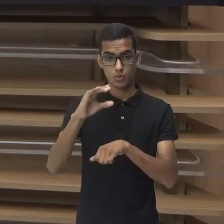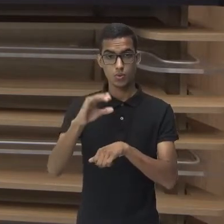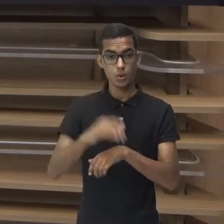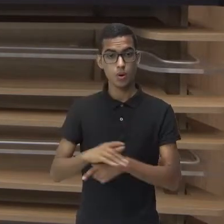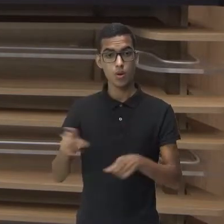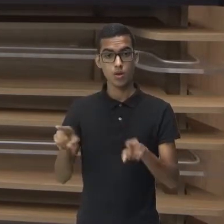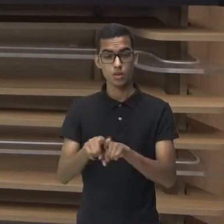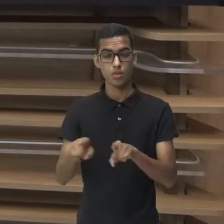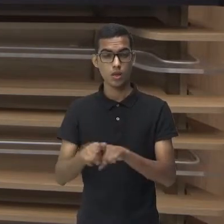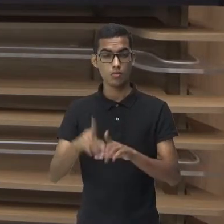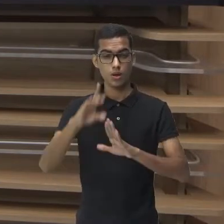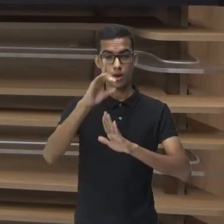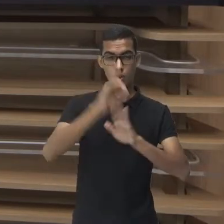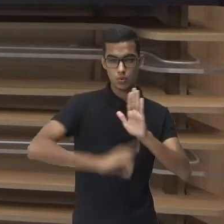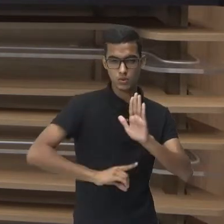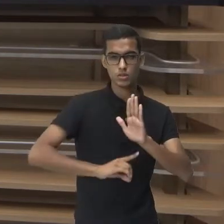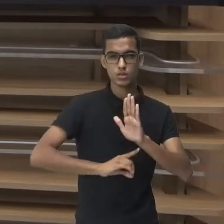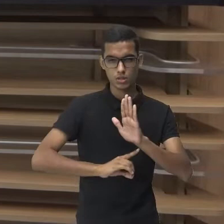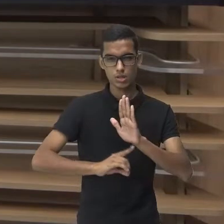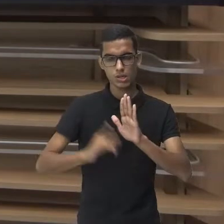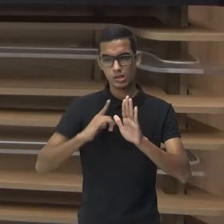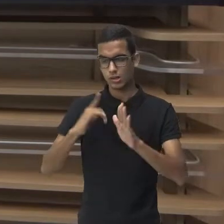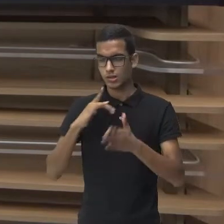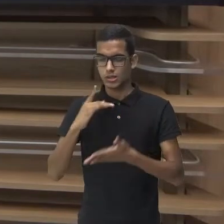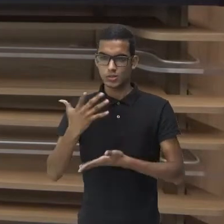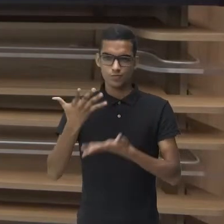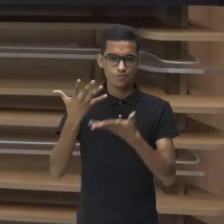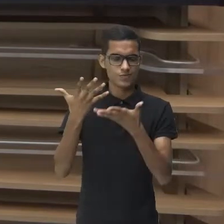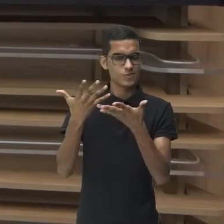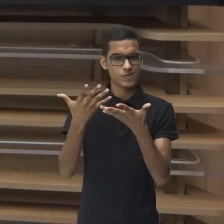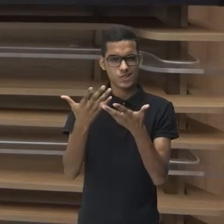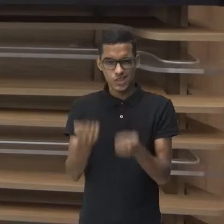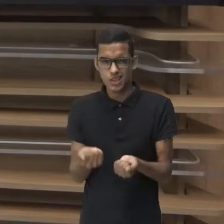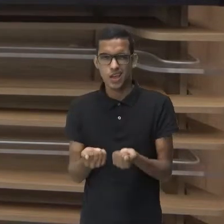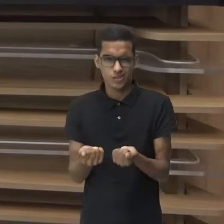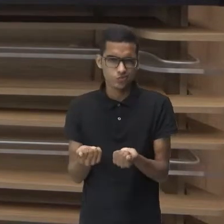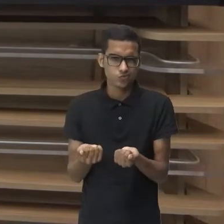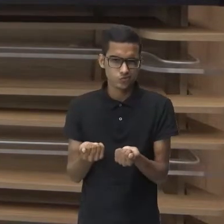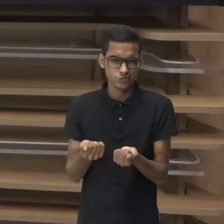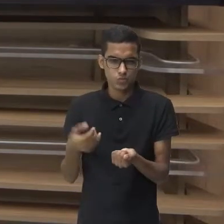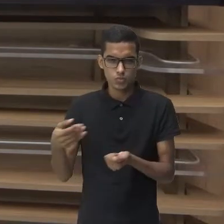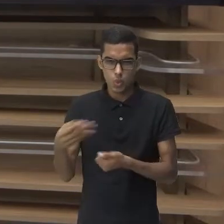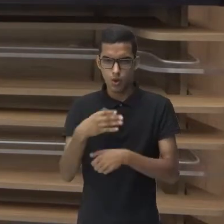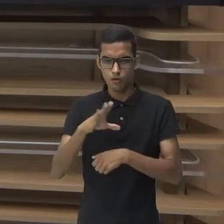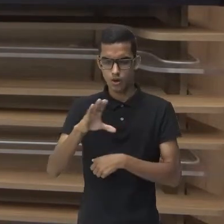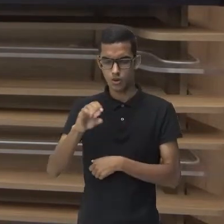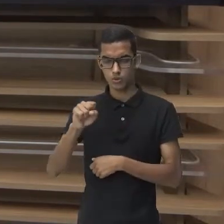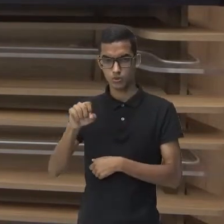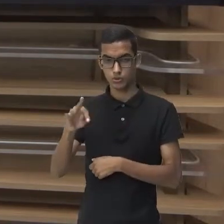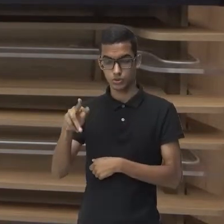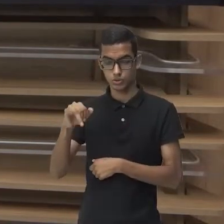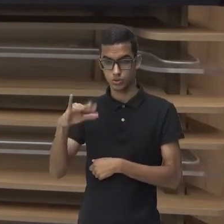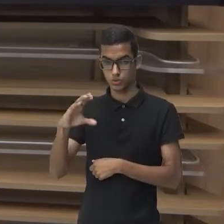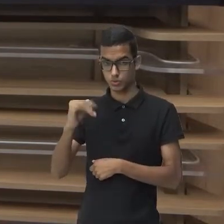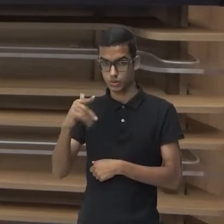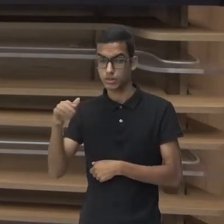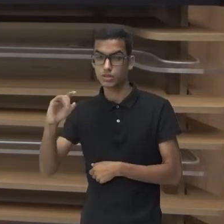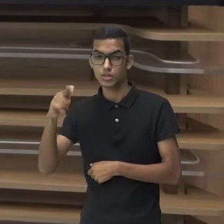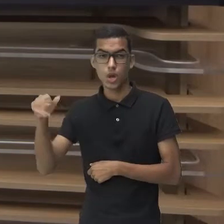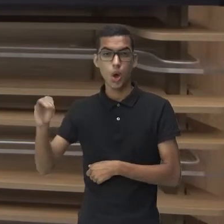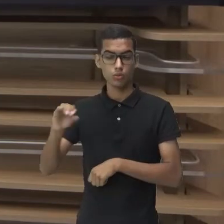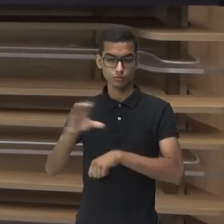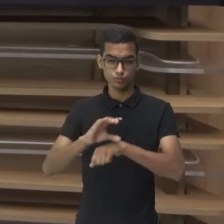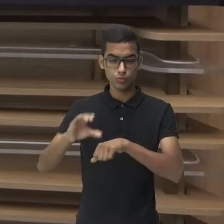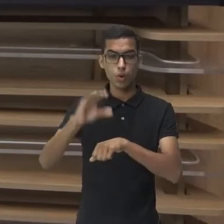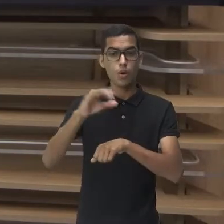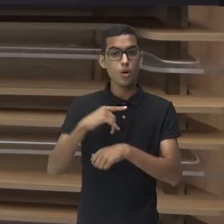sendo obrigado a aceitar essa nova Constituição, ele iria articular, como eu disse no início da aula, com a Prússia e